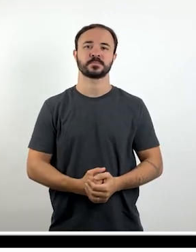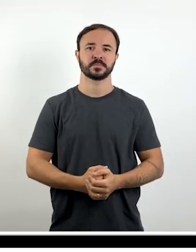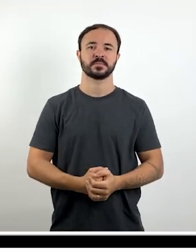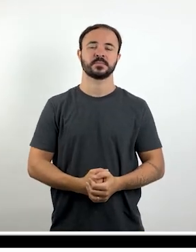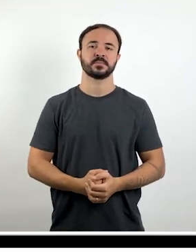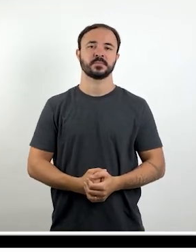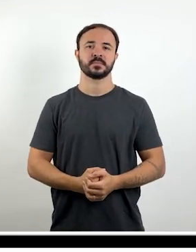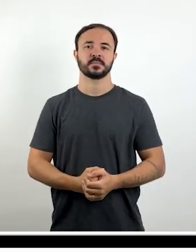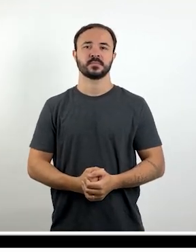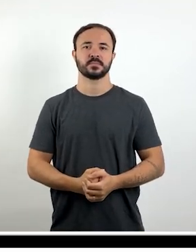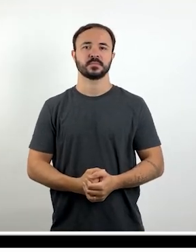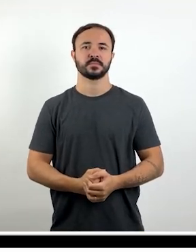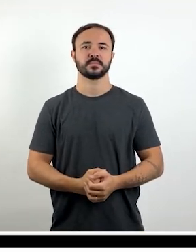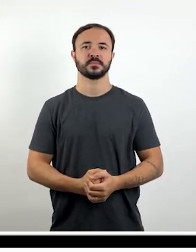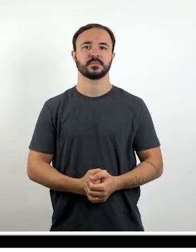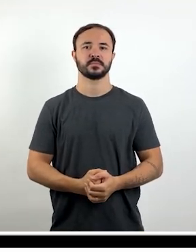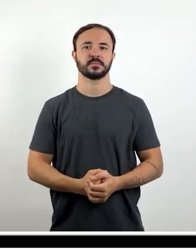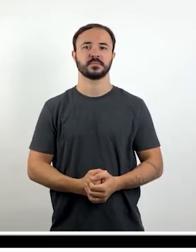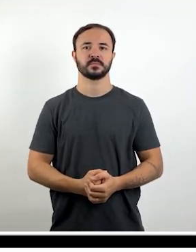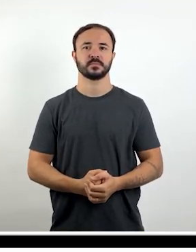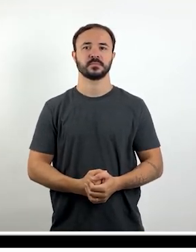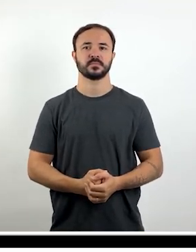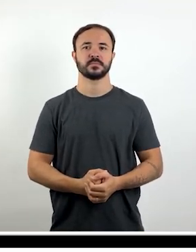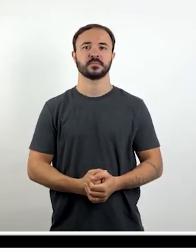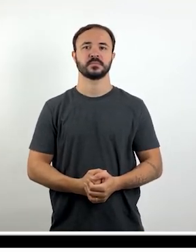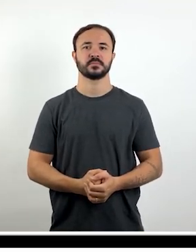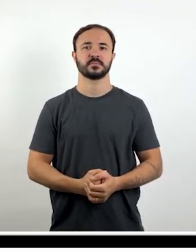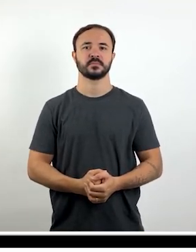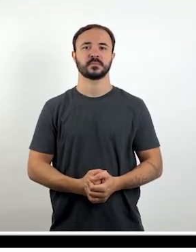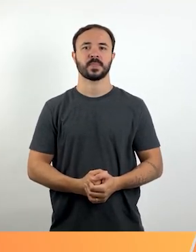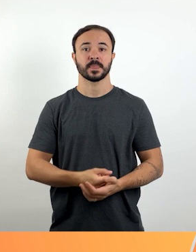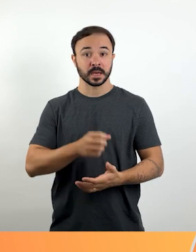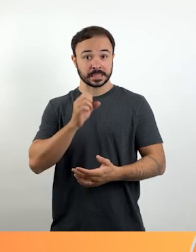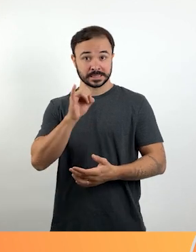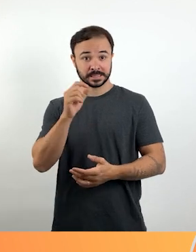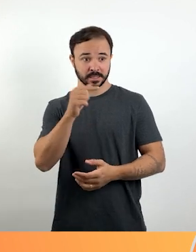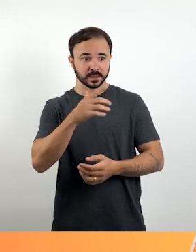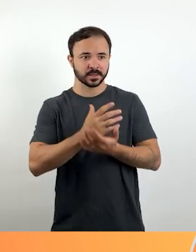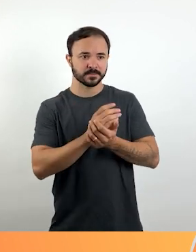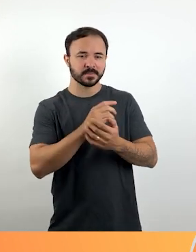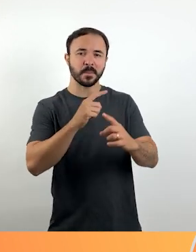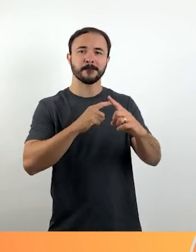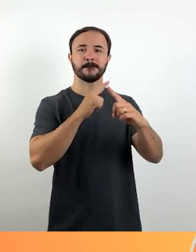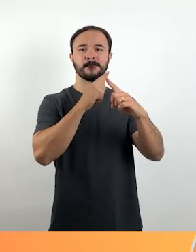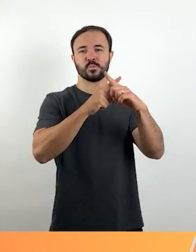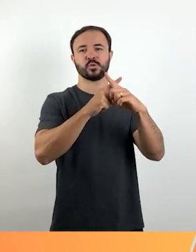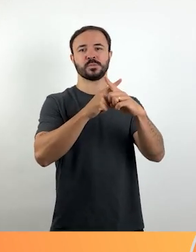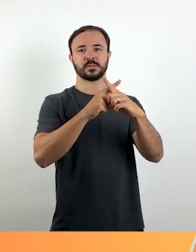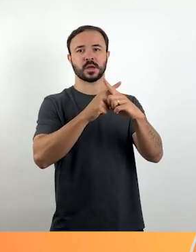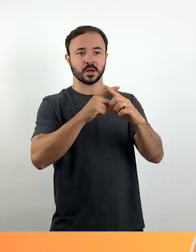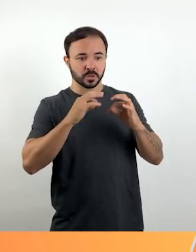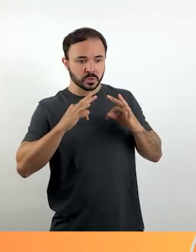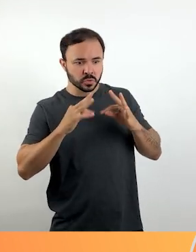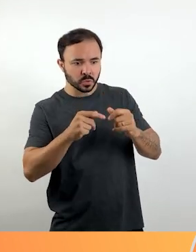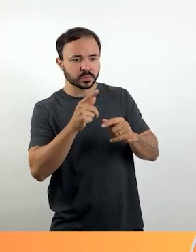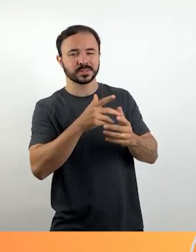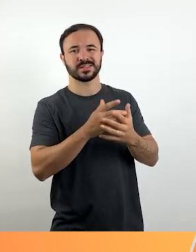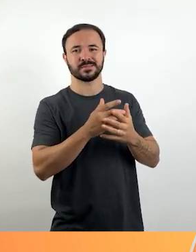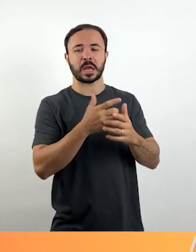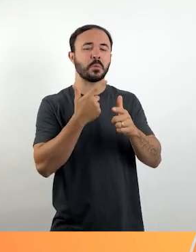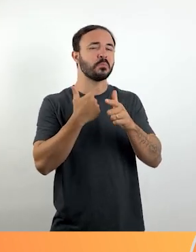gente olha essas relações aqui, se multiplicar todas elas, o problema que a gente tem aqui é que vai ficar tudo elevado à